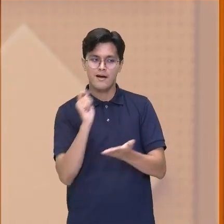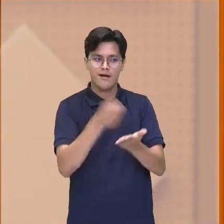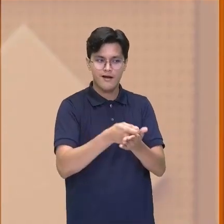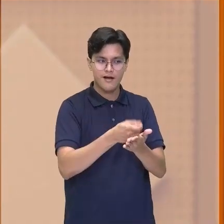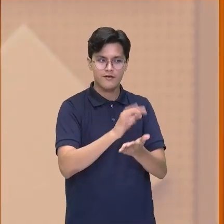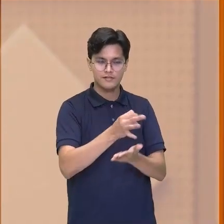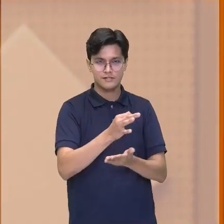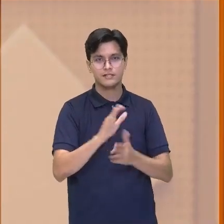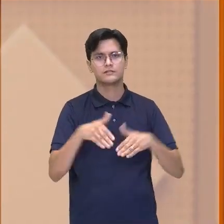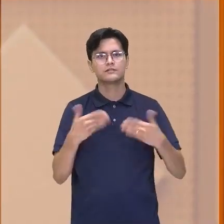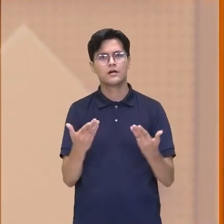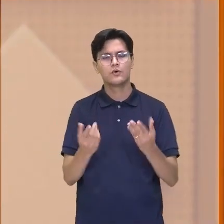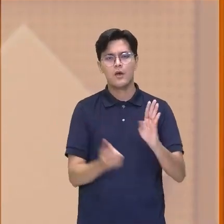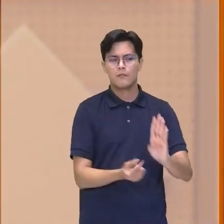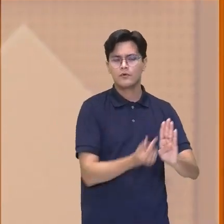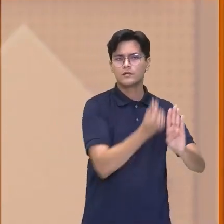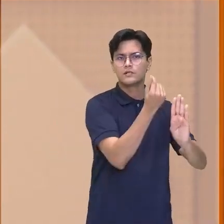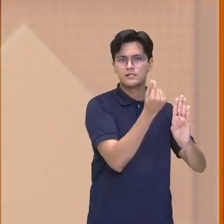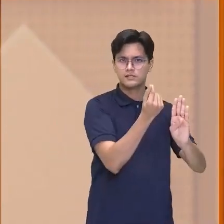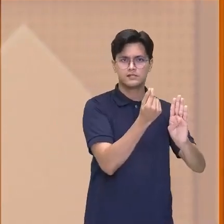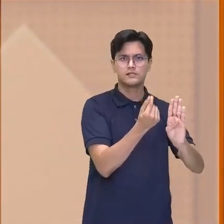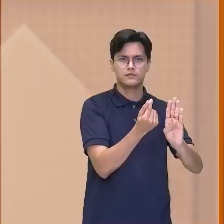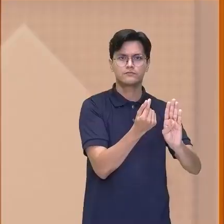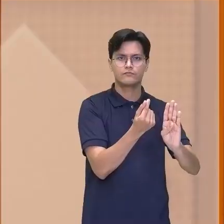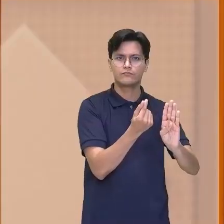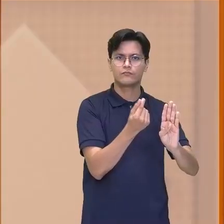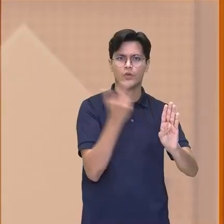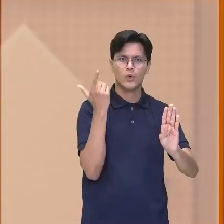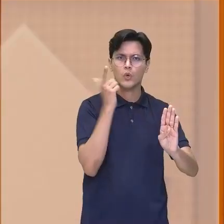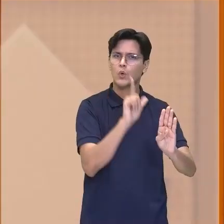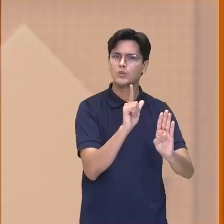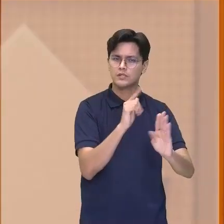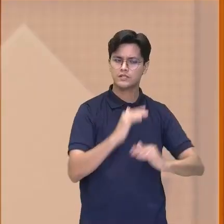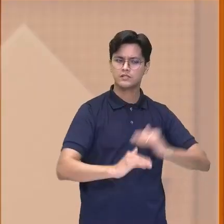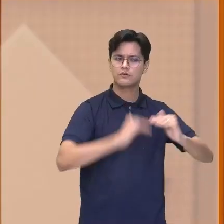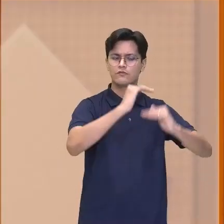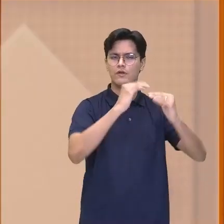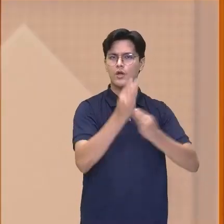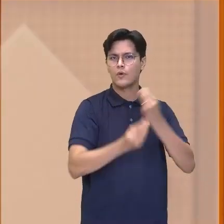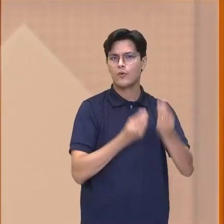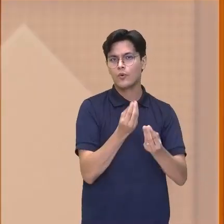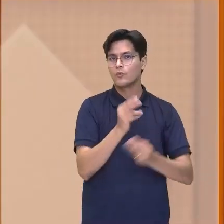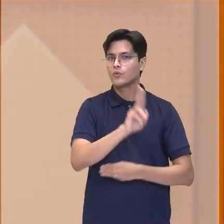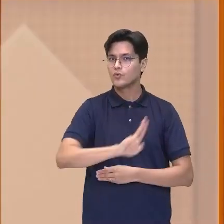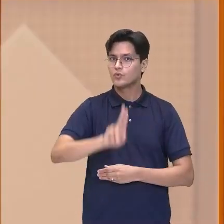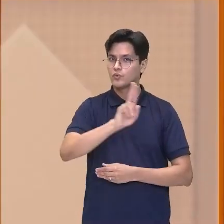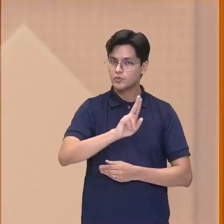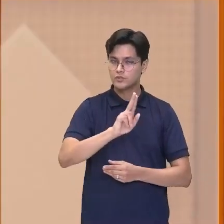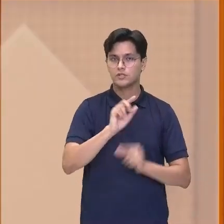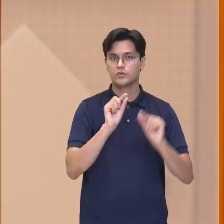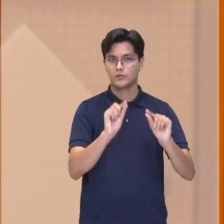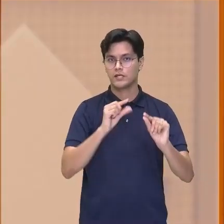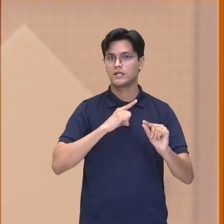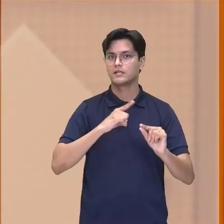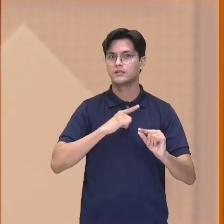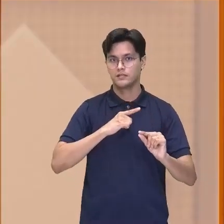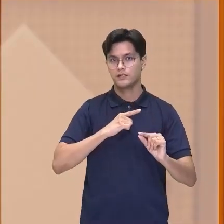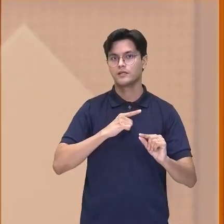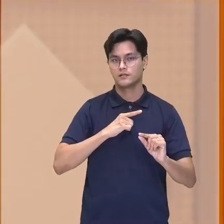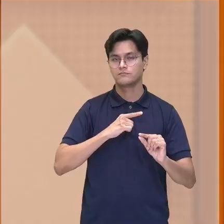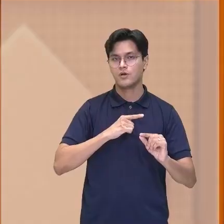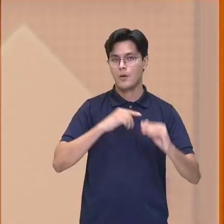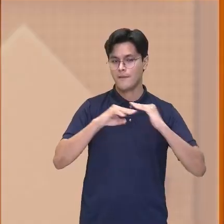ela vai se favorecer com esse sistema? Através justamente de eles terem uma estabilidade